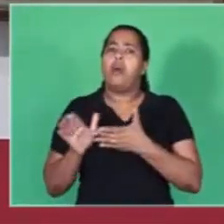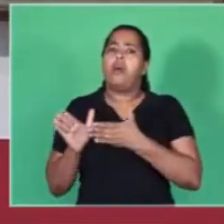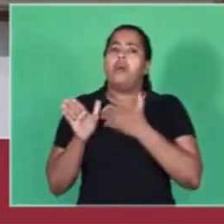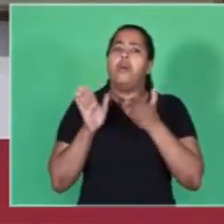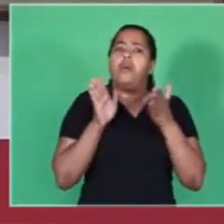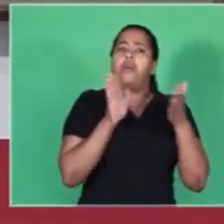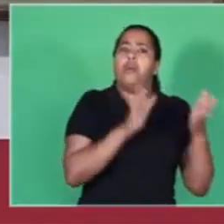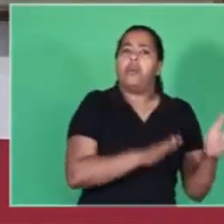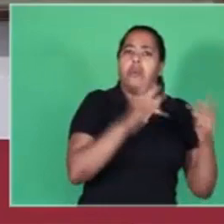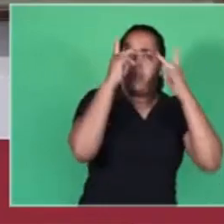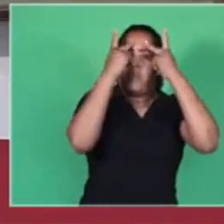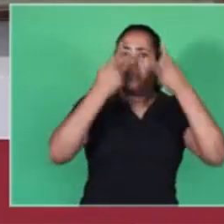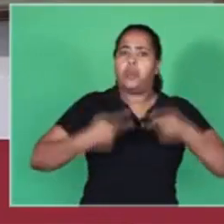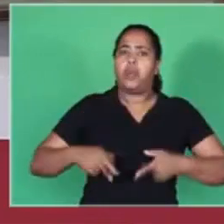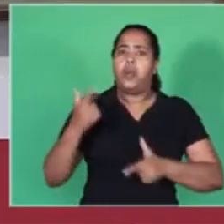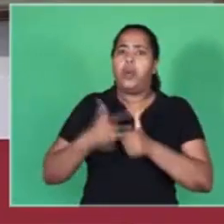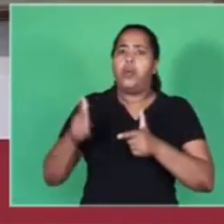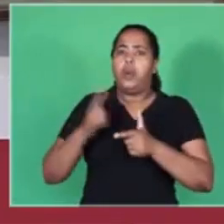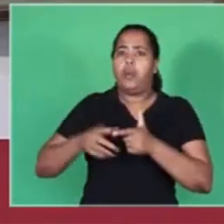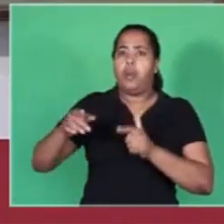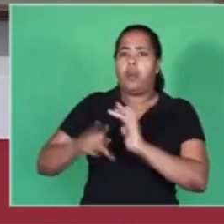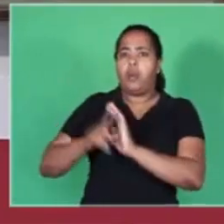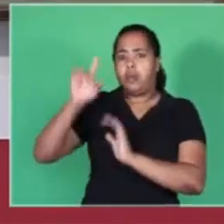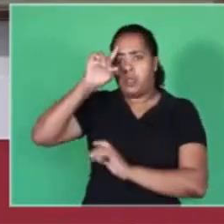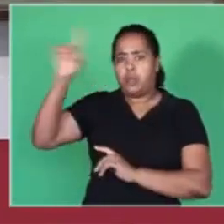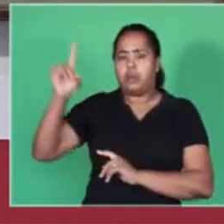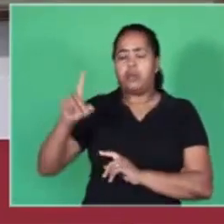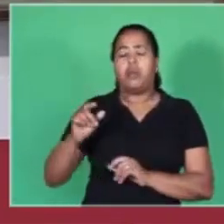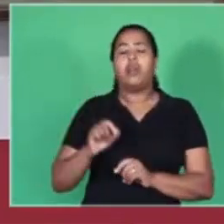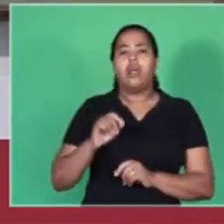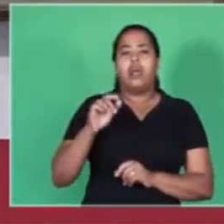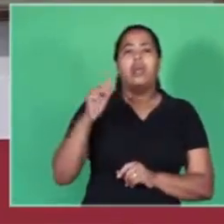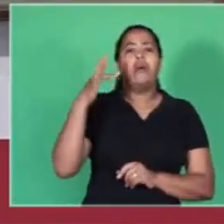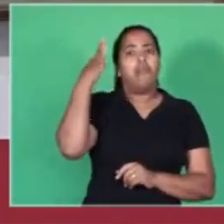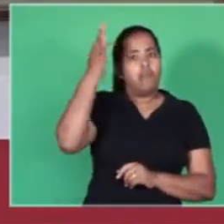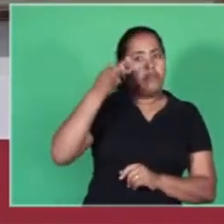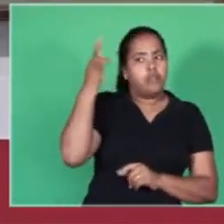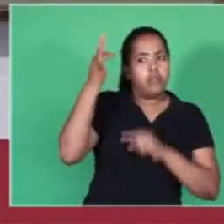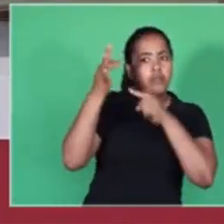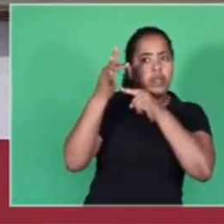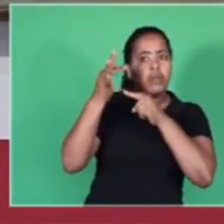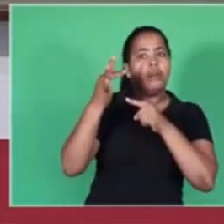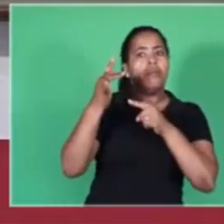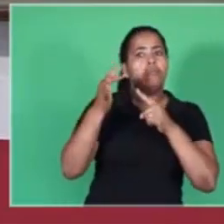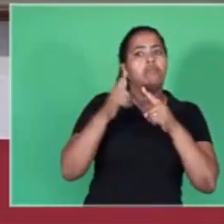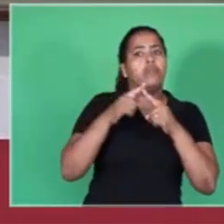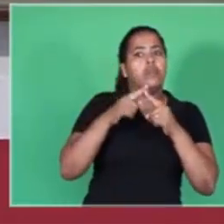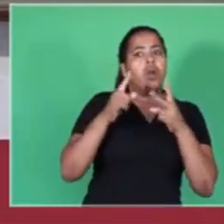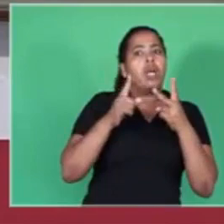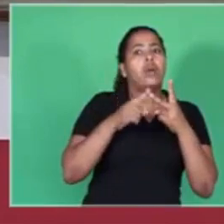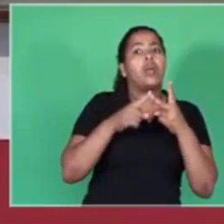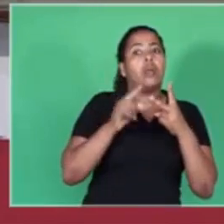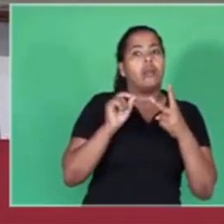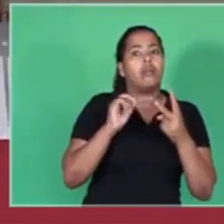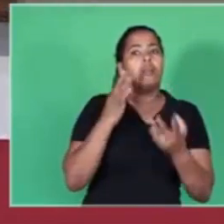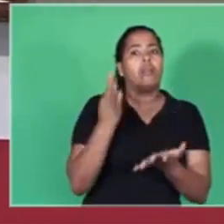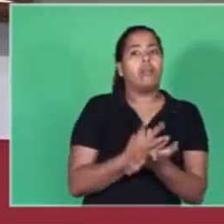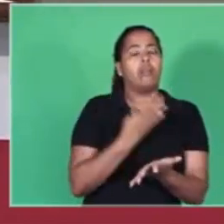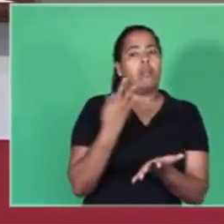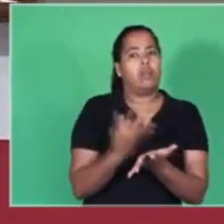Deus? Filosofia misturada com teologia. E dentro de casa, por isso que vem